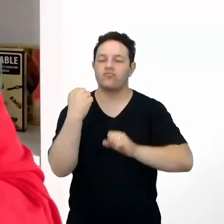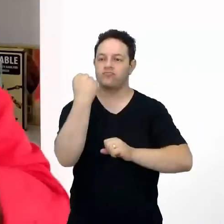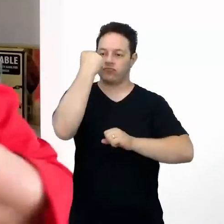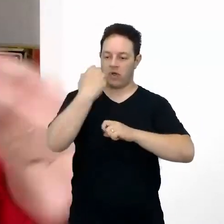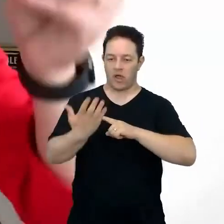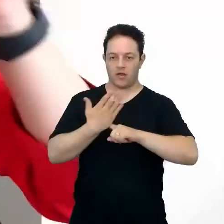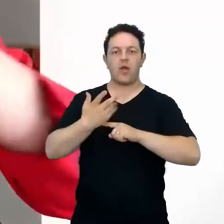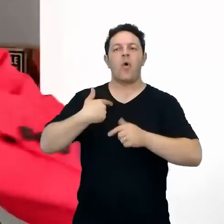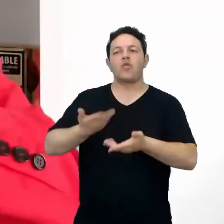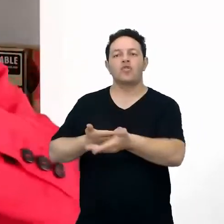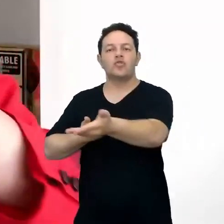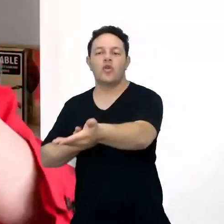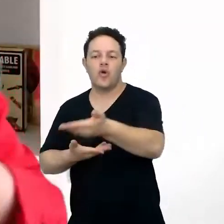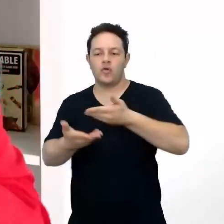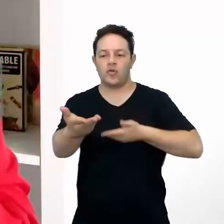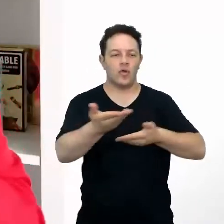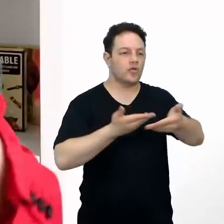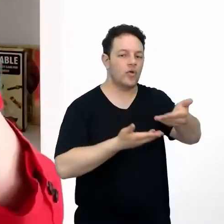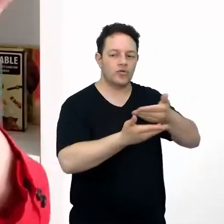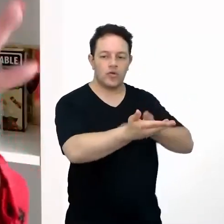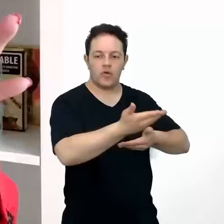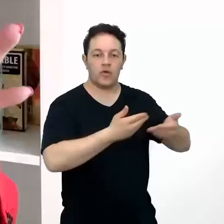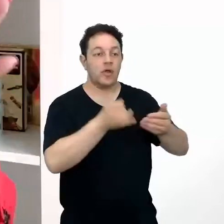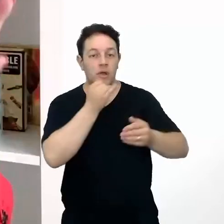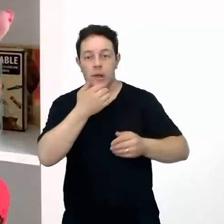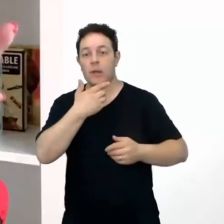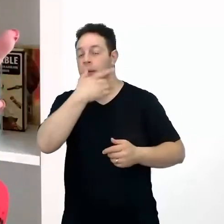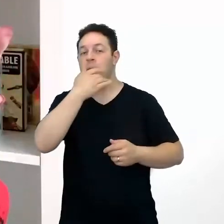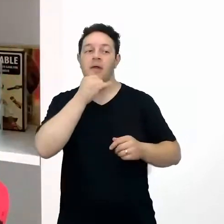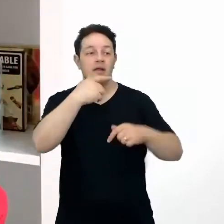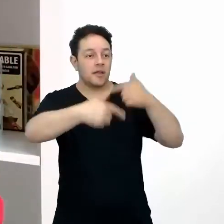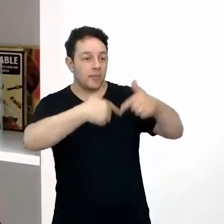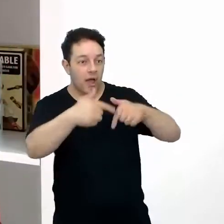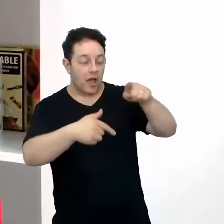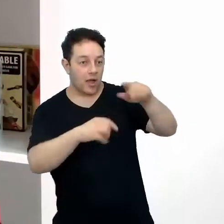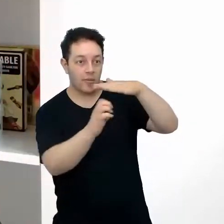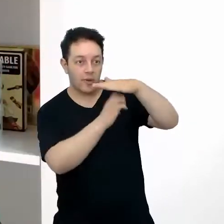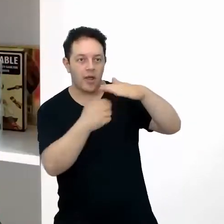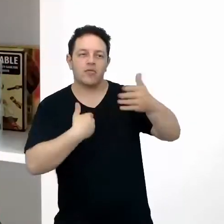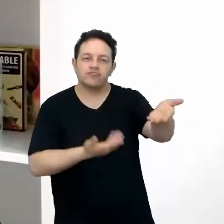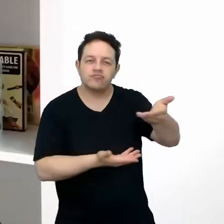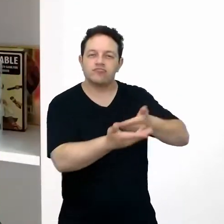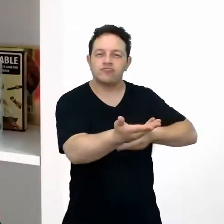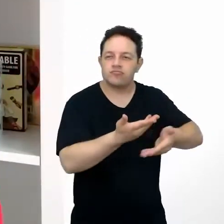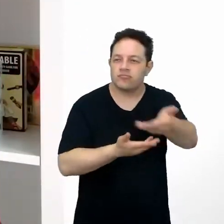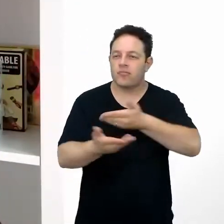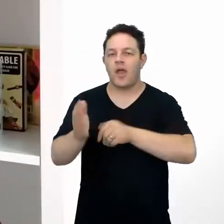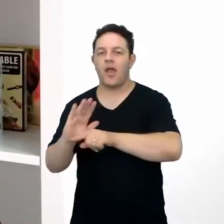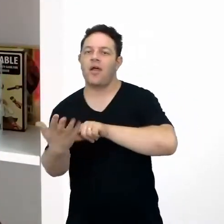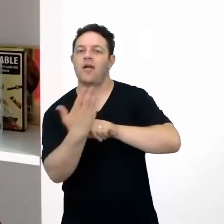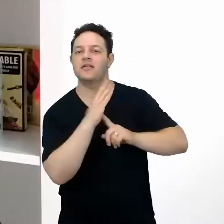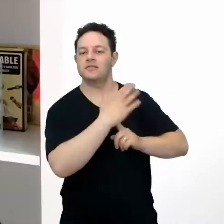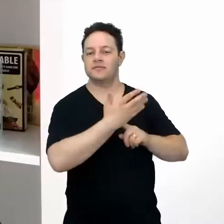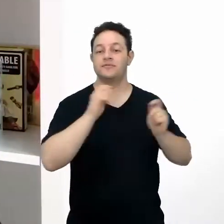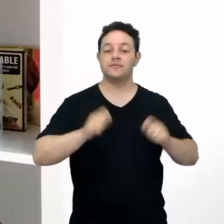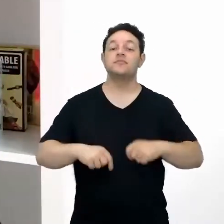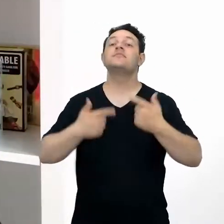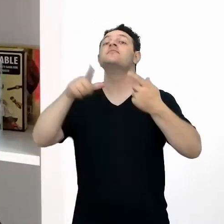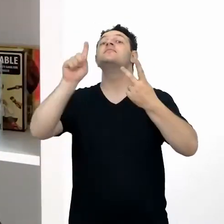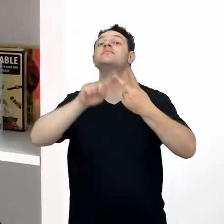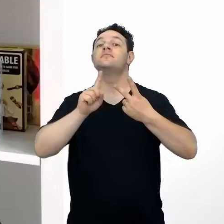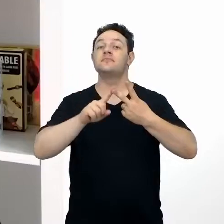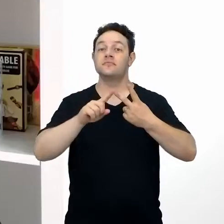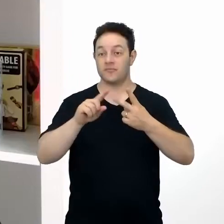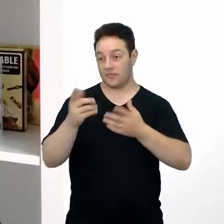de troca, tá? Dar e receber precisa estar presente nessa rede. Segunda coisa que você precisa entender é que networking é